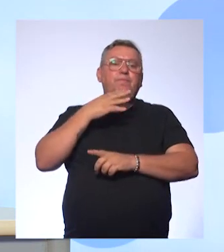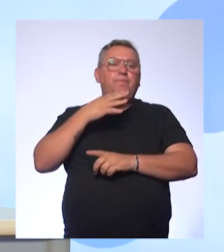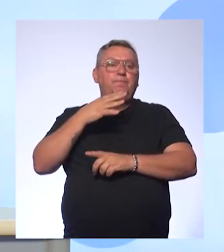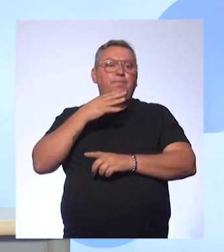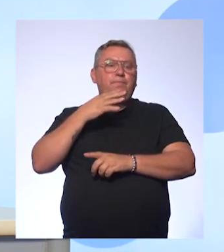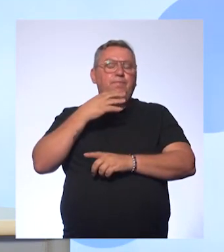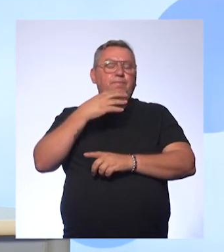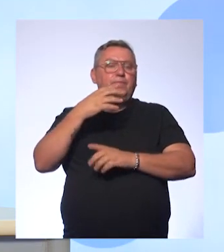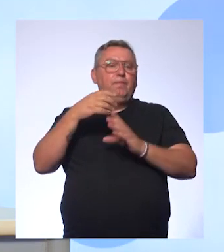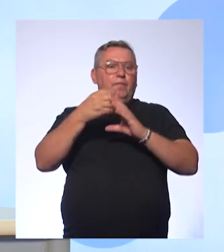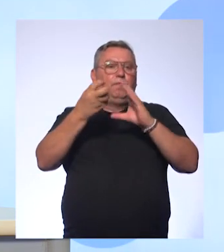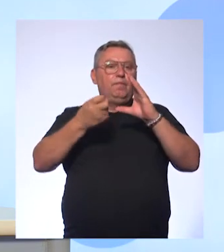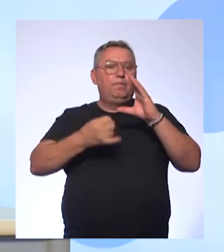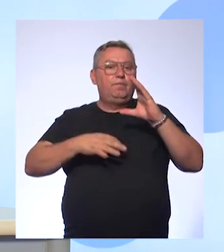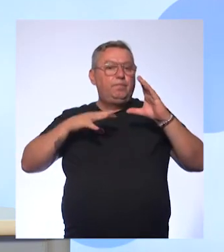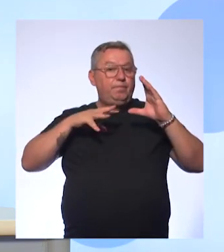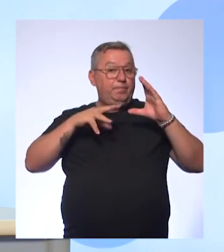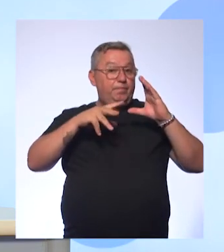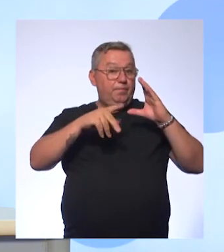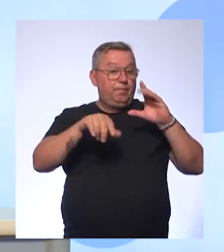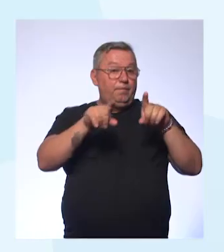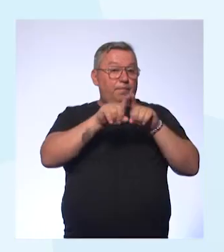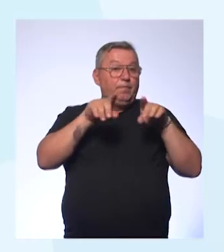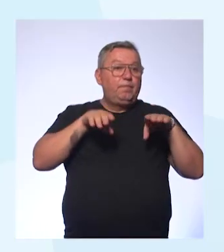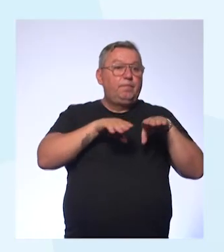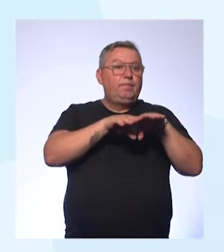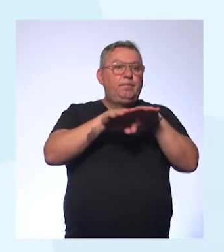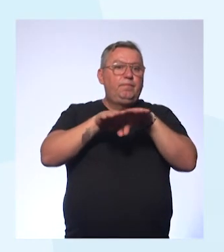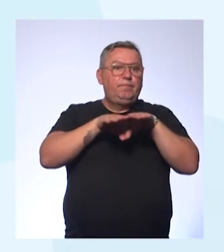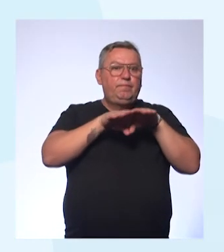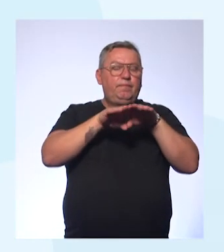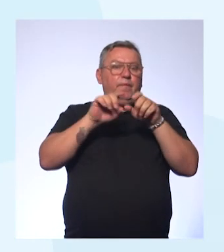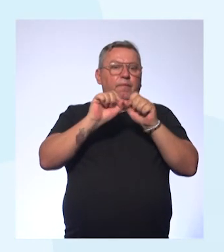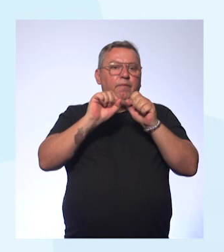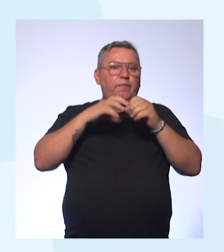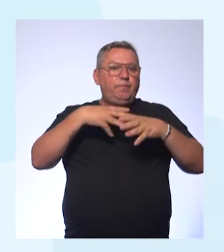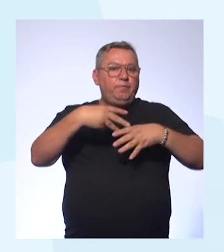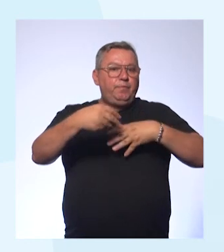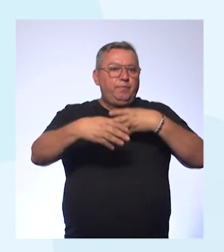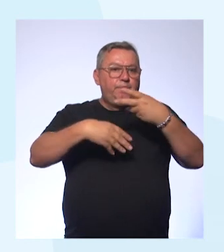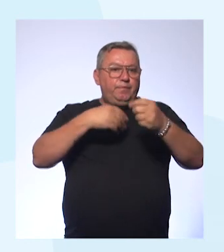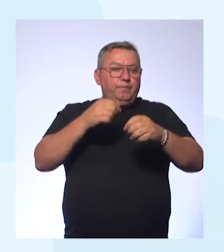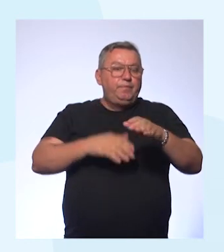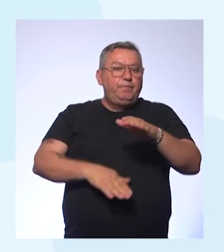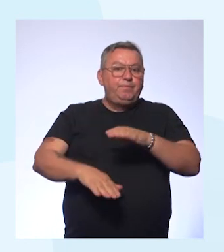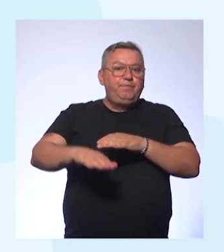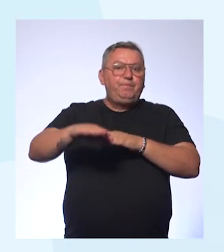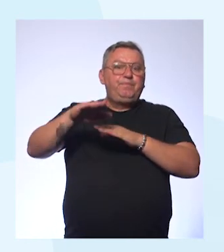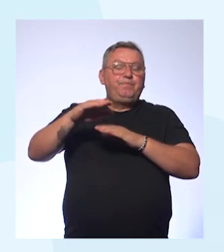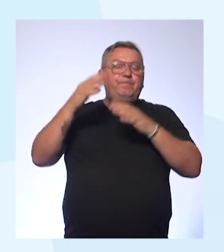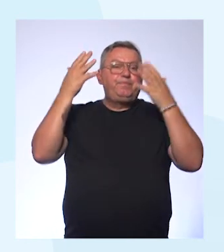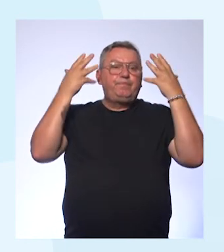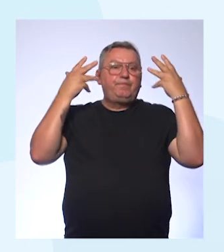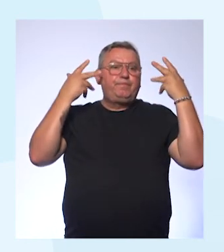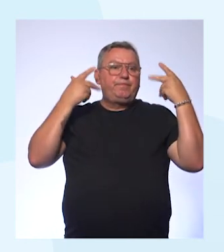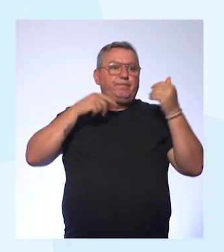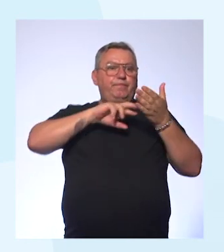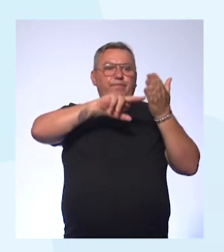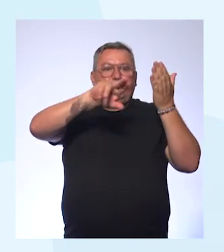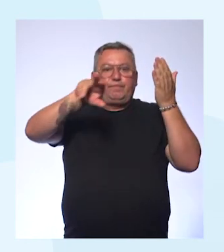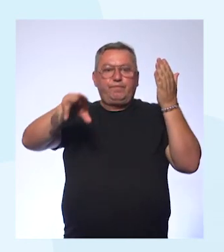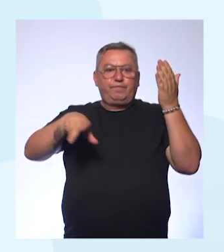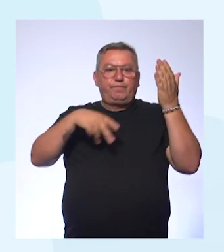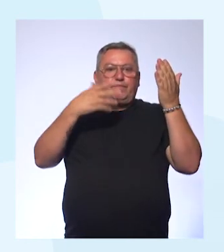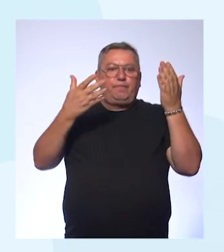as características gerais e os padrões de reprodução, crescimento e desenvolvimento nos